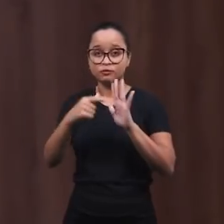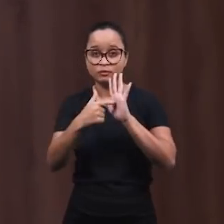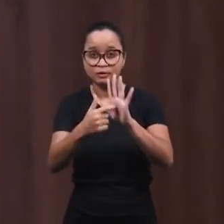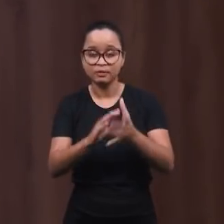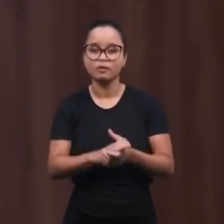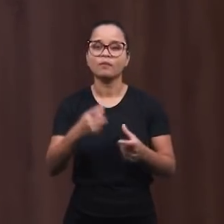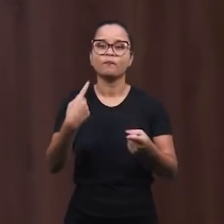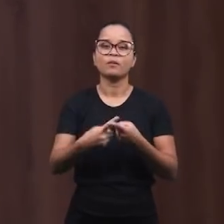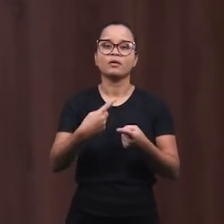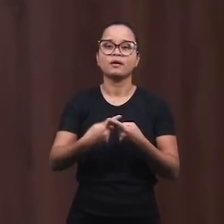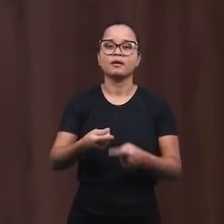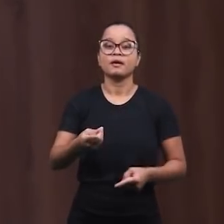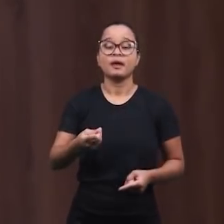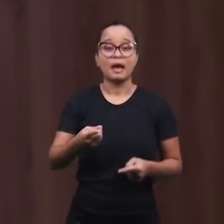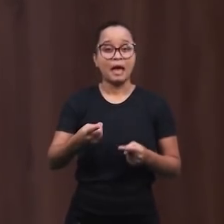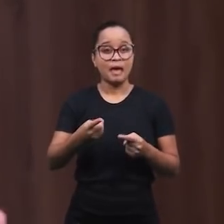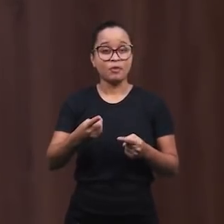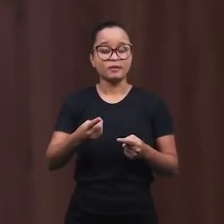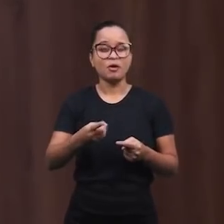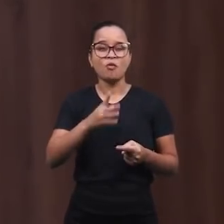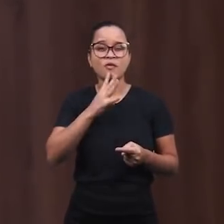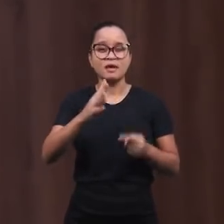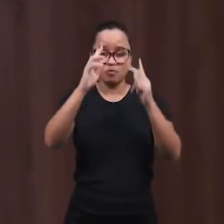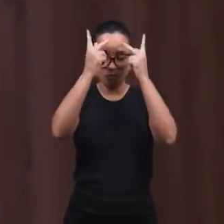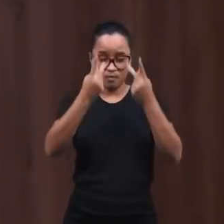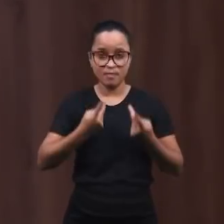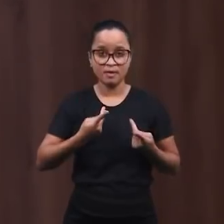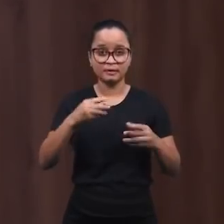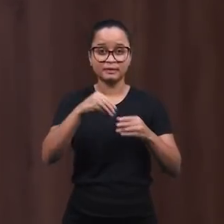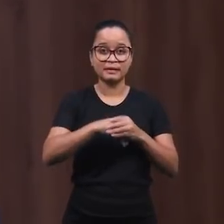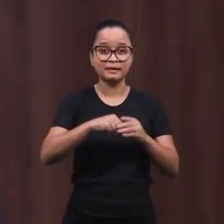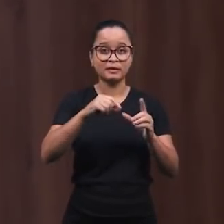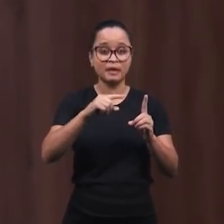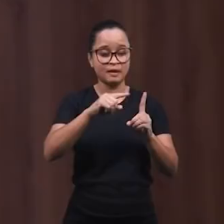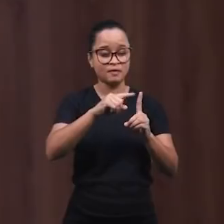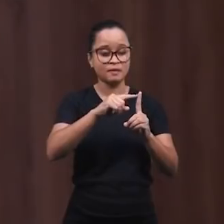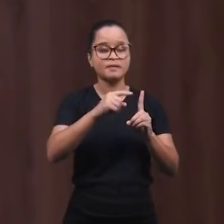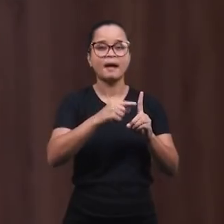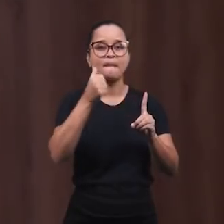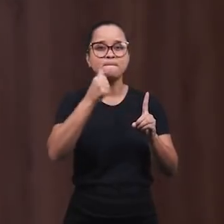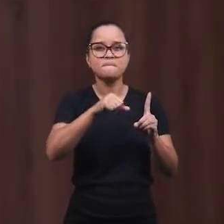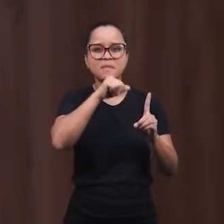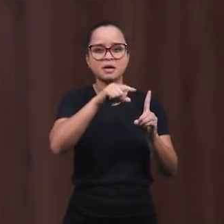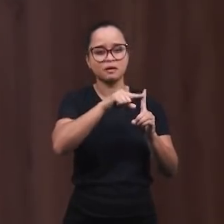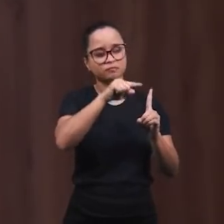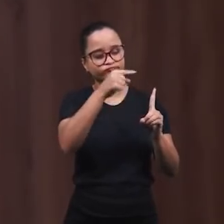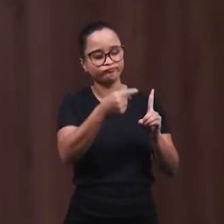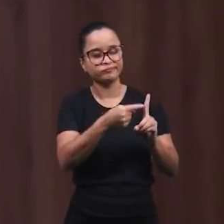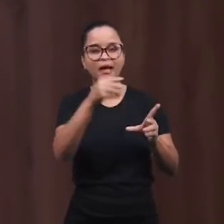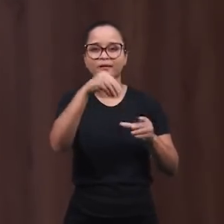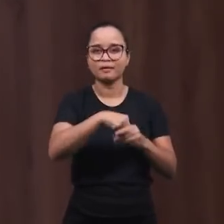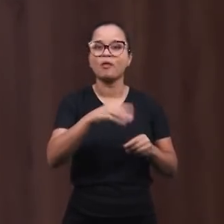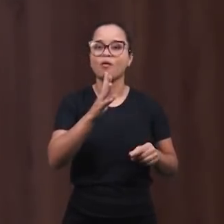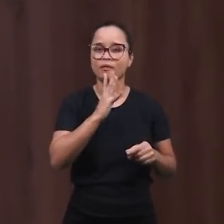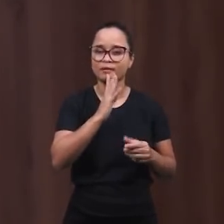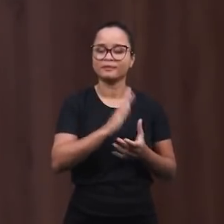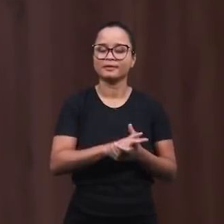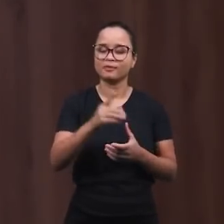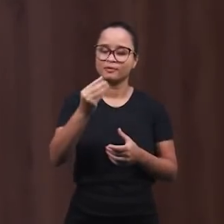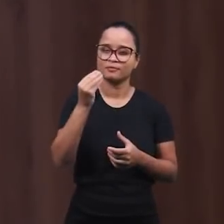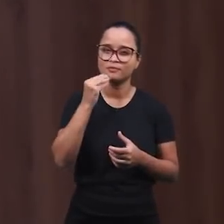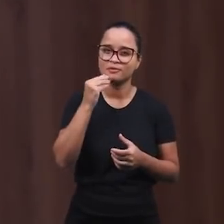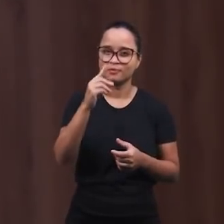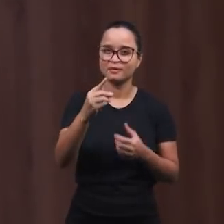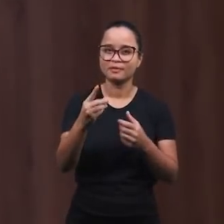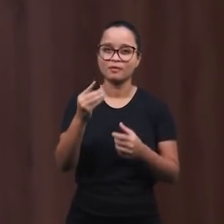Ele conhece o homem desde o ventre da sua mãe. O Senhor Jesus tem esta bênção para a sua vida e você tem a